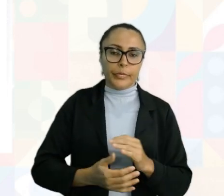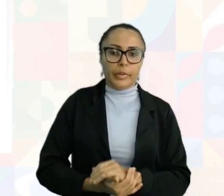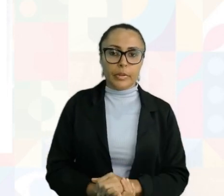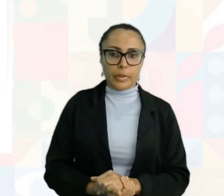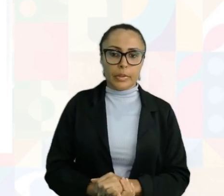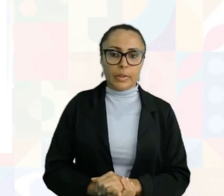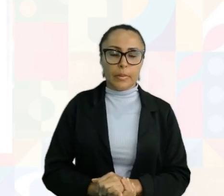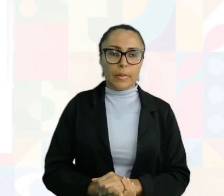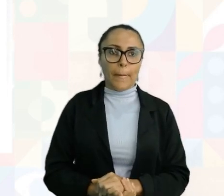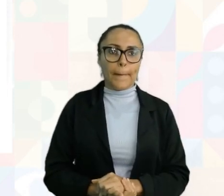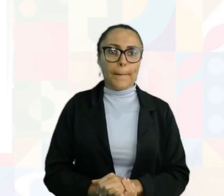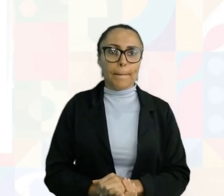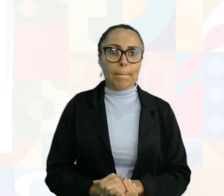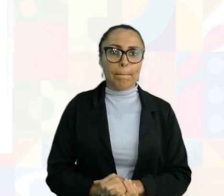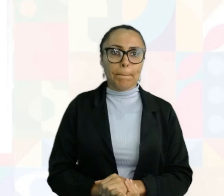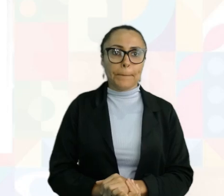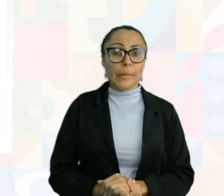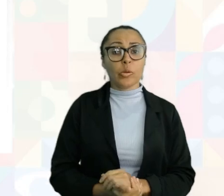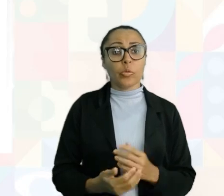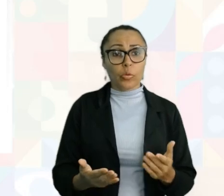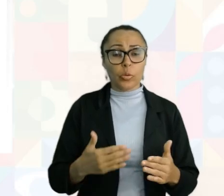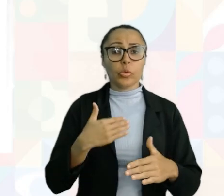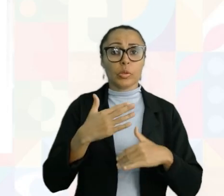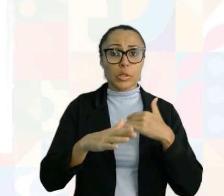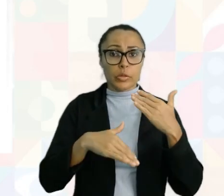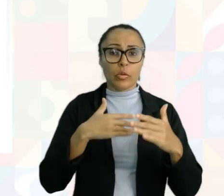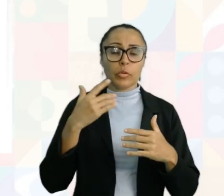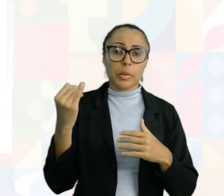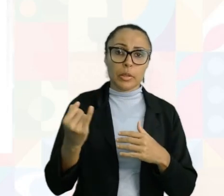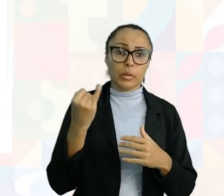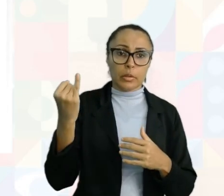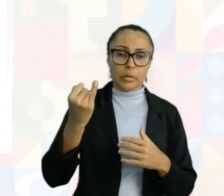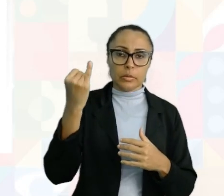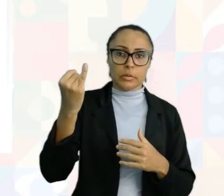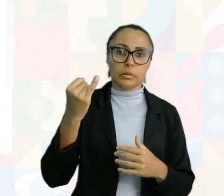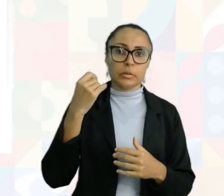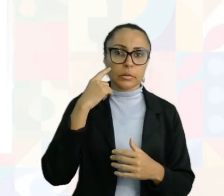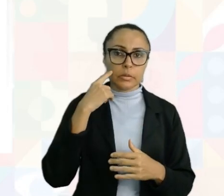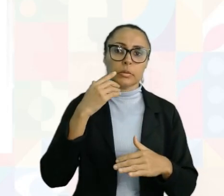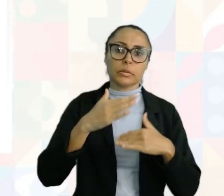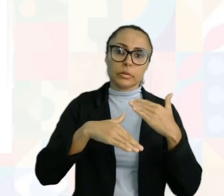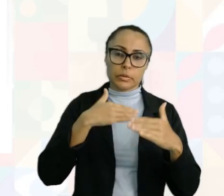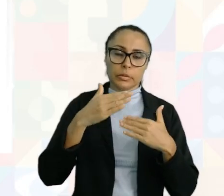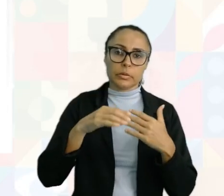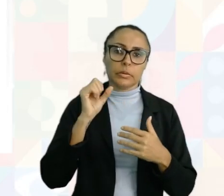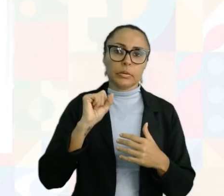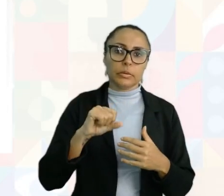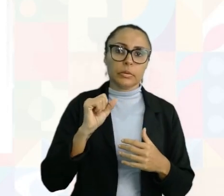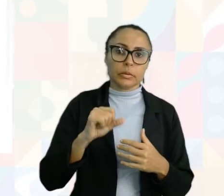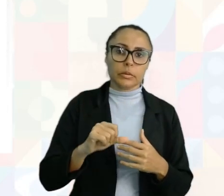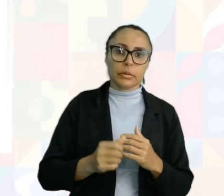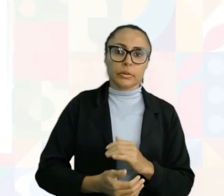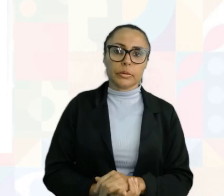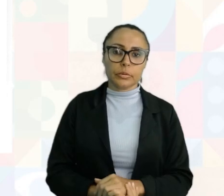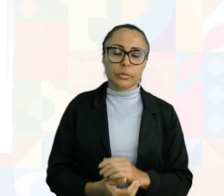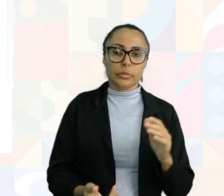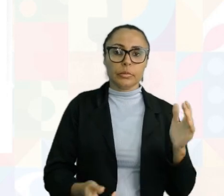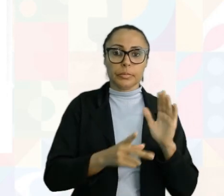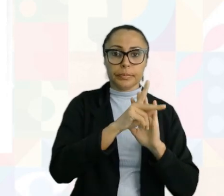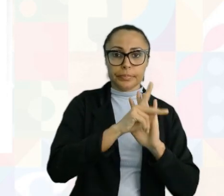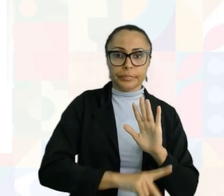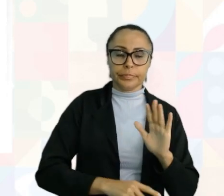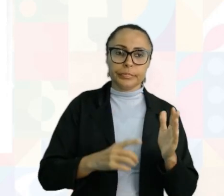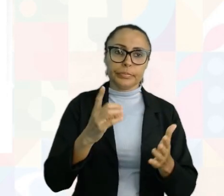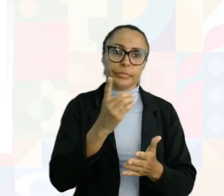na realidade. E isso foi um desenvolvimento muito importante para o desenvolvimento posterior dos projetos de design